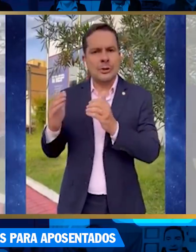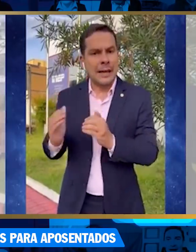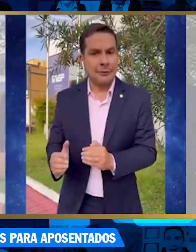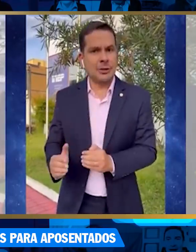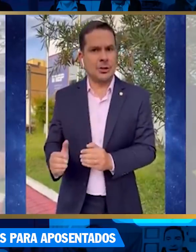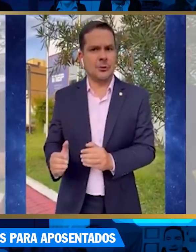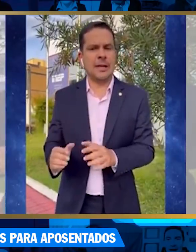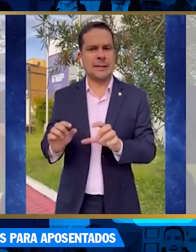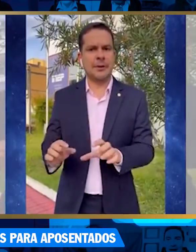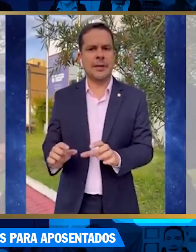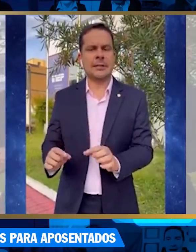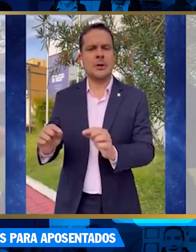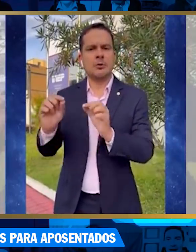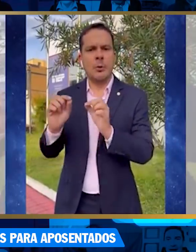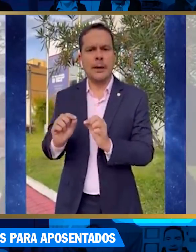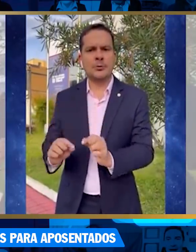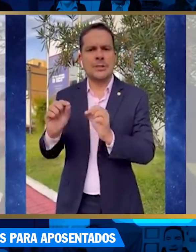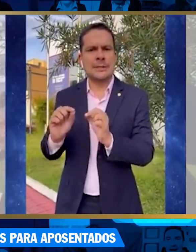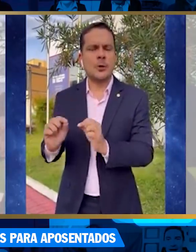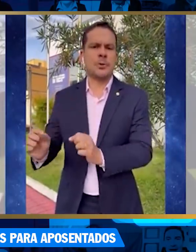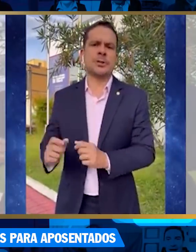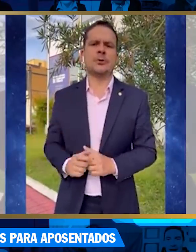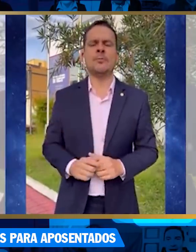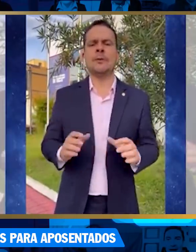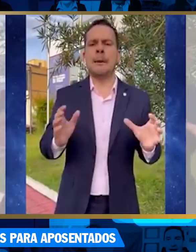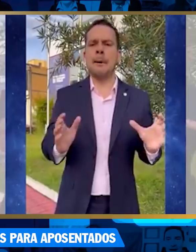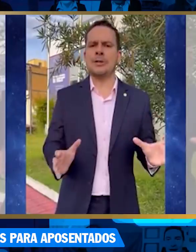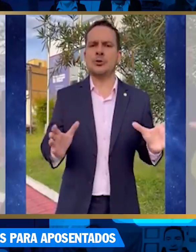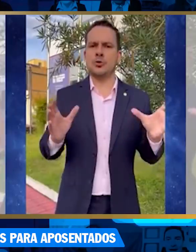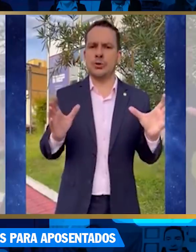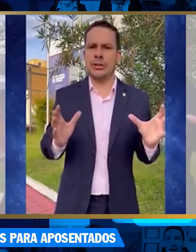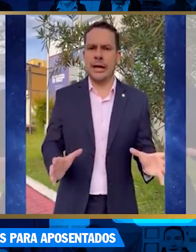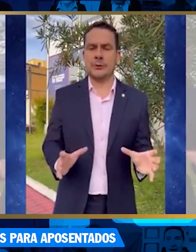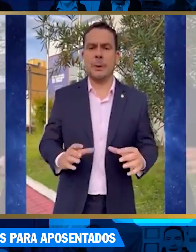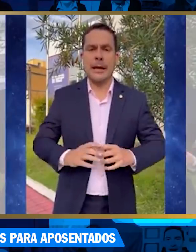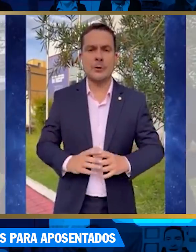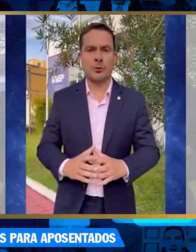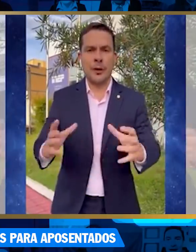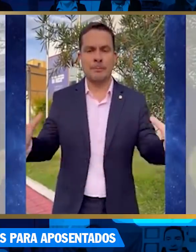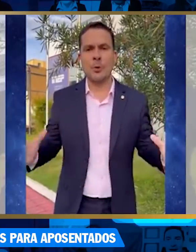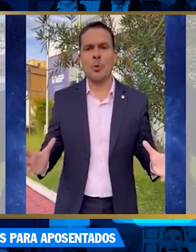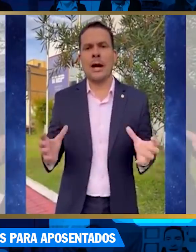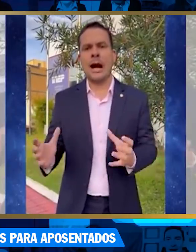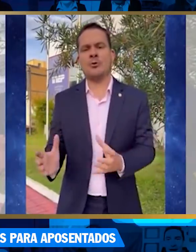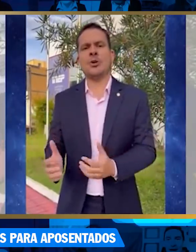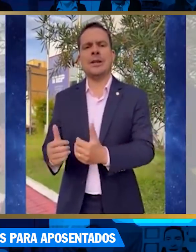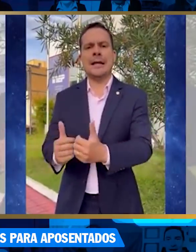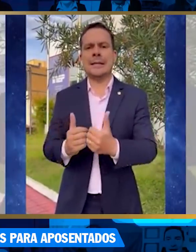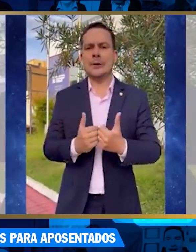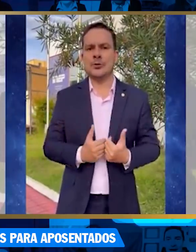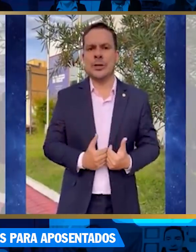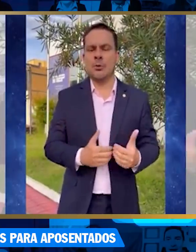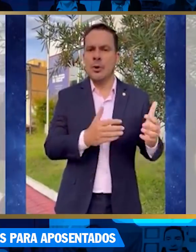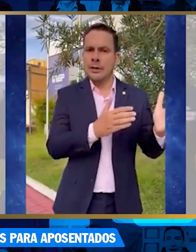definitivo dessa vez, o aumento de 5% da margem dos consignados, para resolver o caos